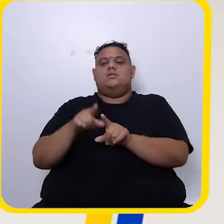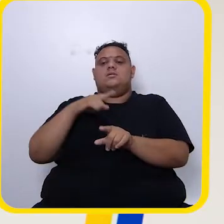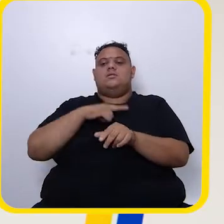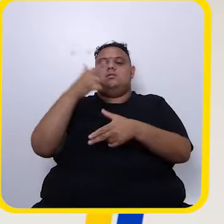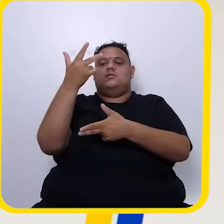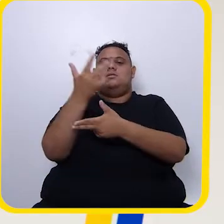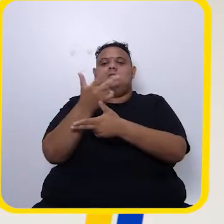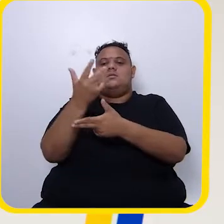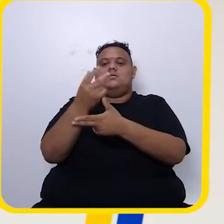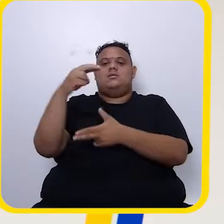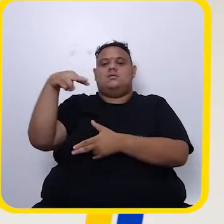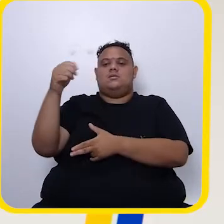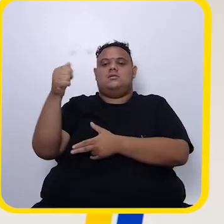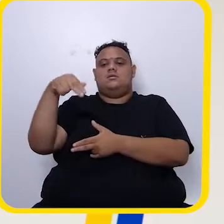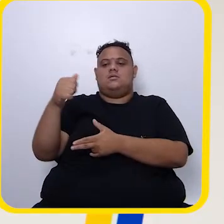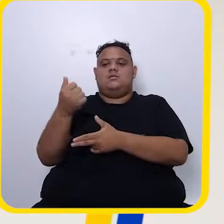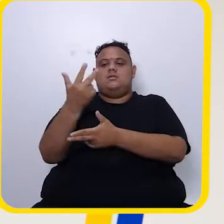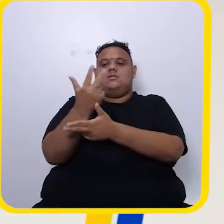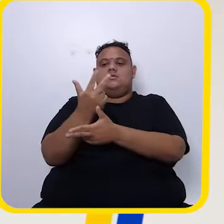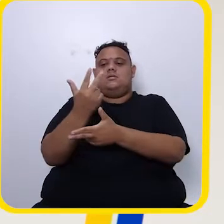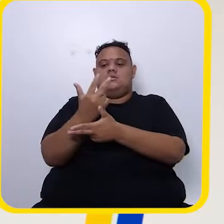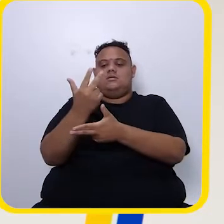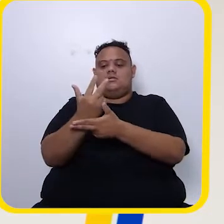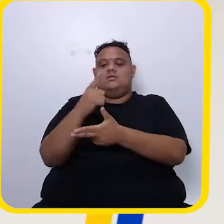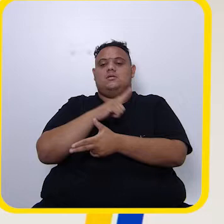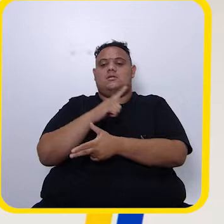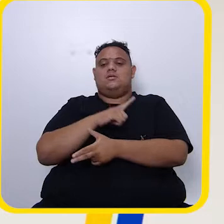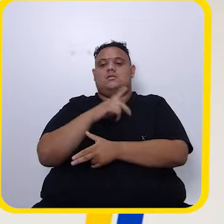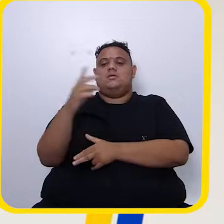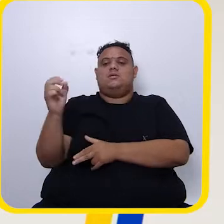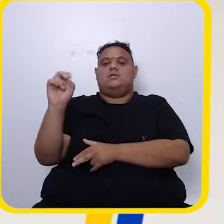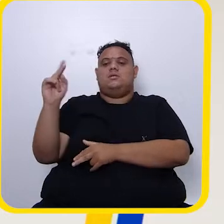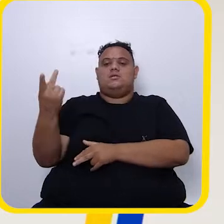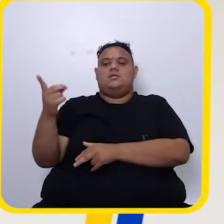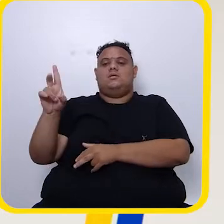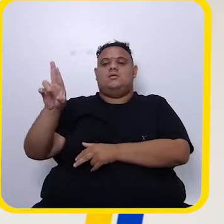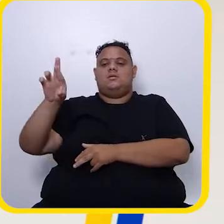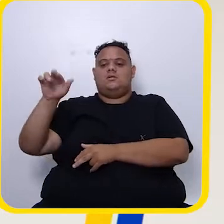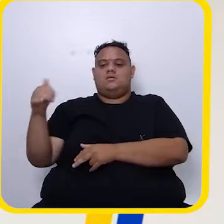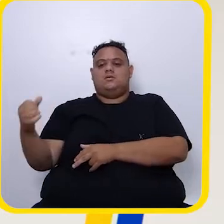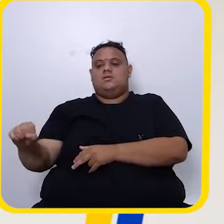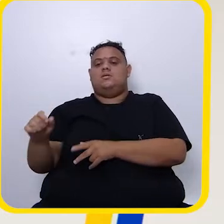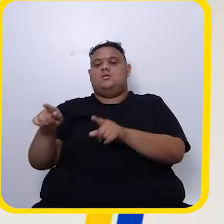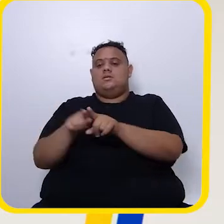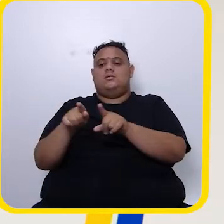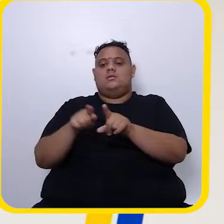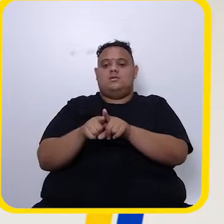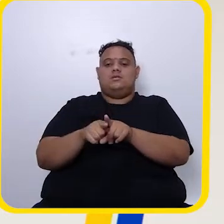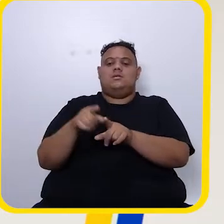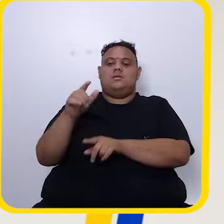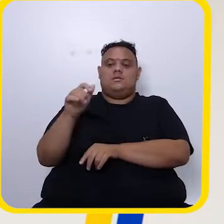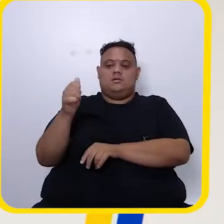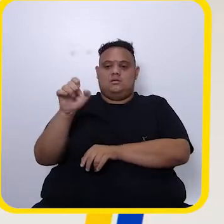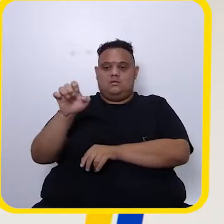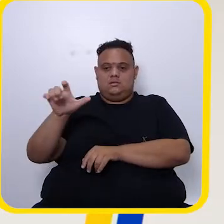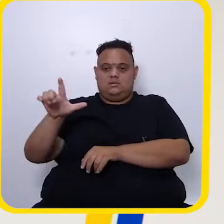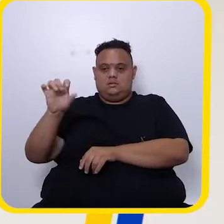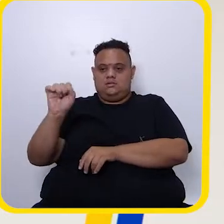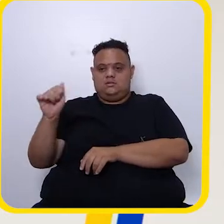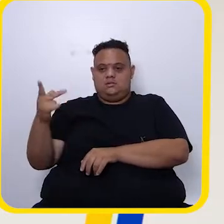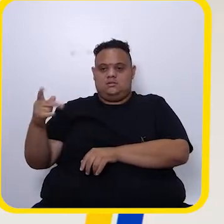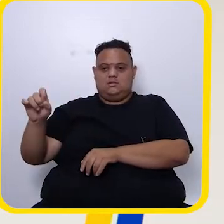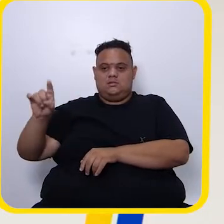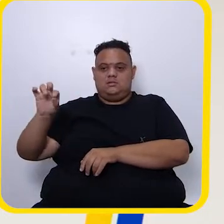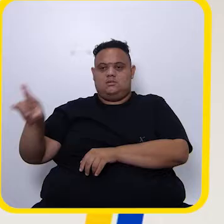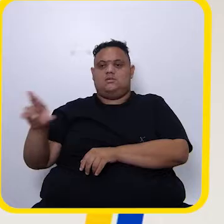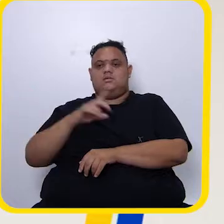capital da Nicarágua, né? Nós temos Tegucigalpa, a capital de Honduras, San Salvador, a capital de El Salvador,